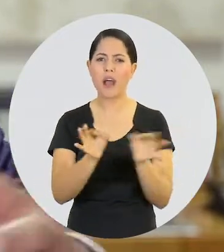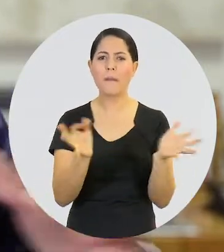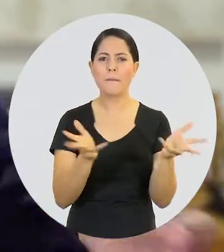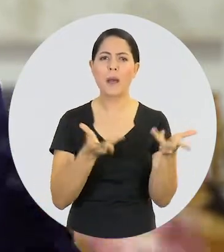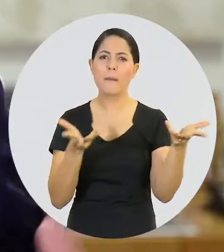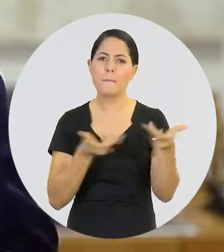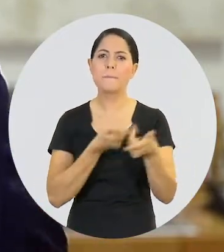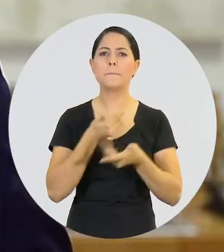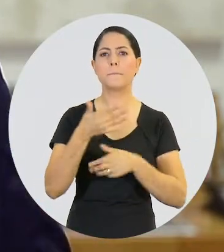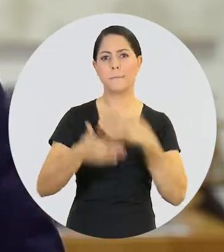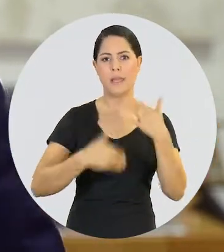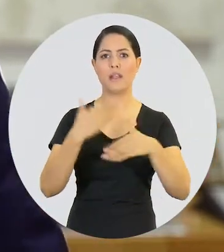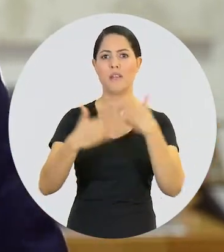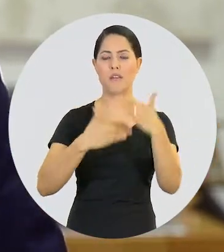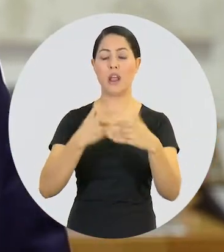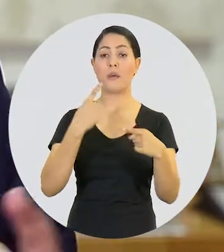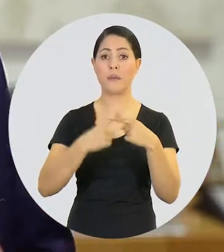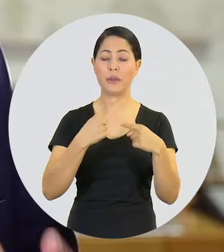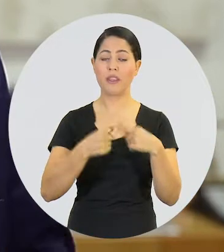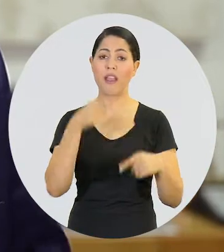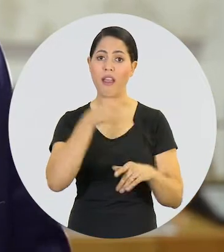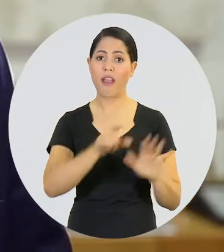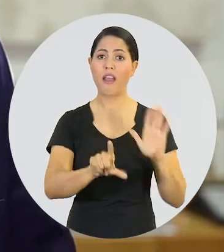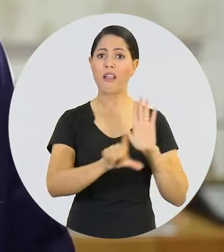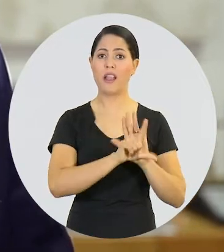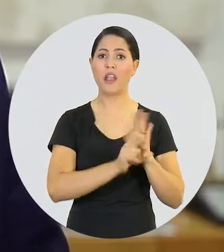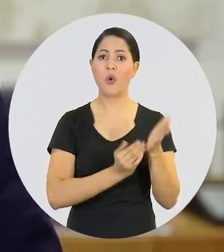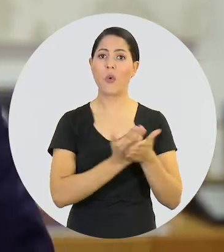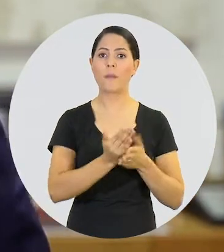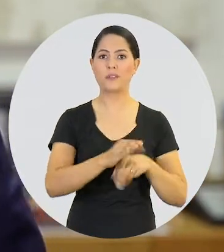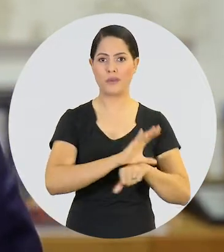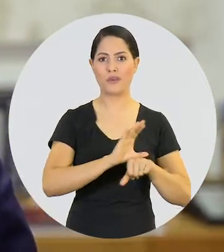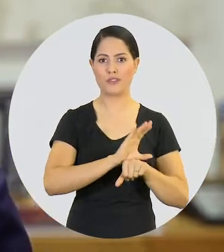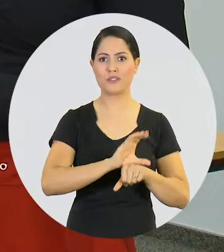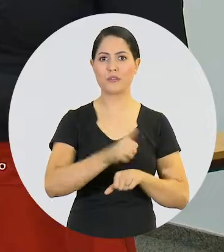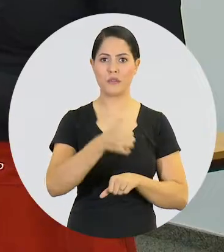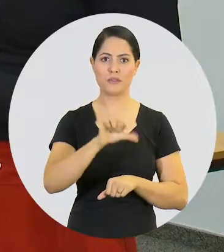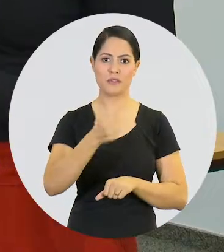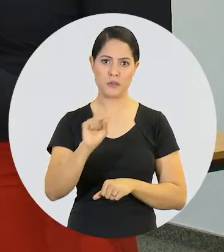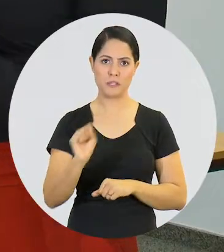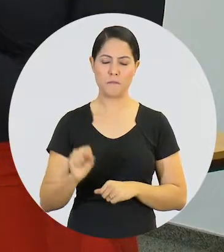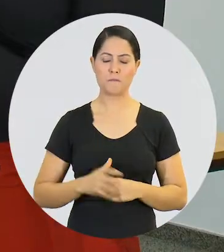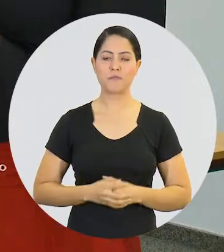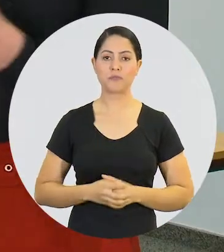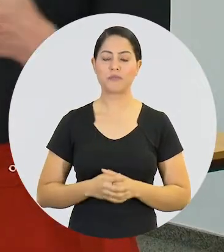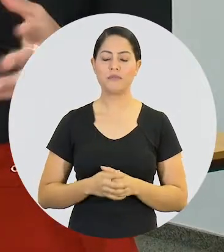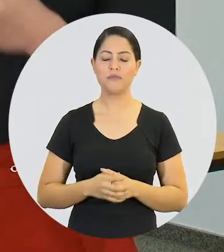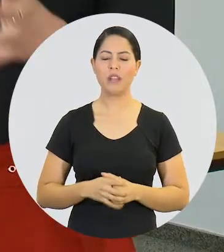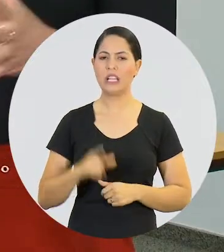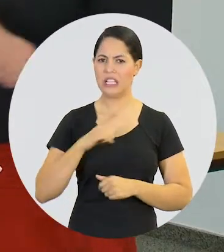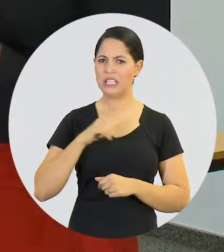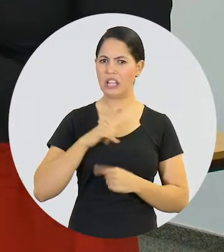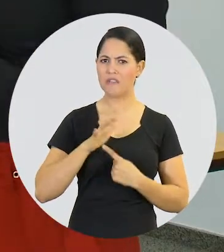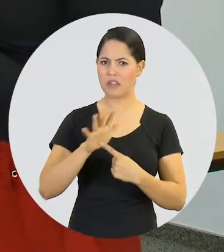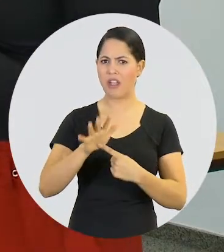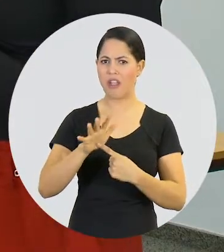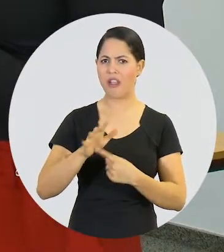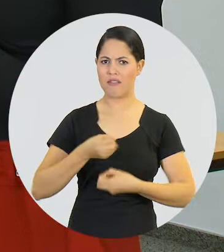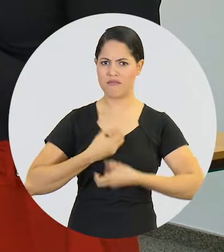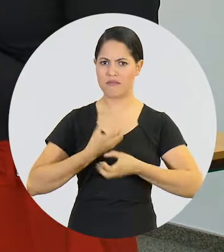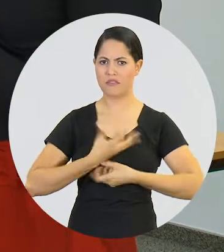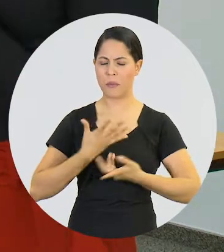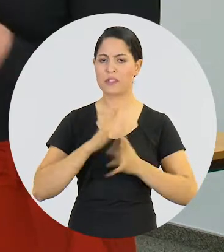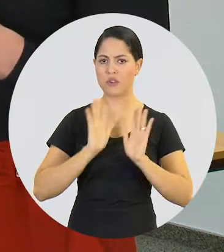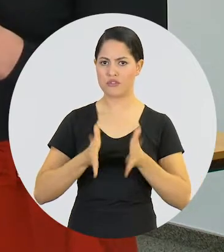esse instrumental que nasceu principalmente a partir da Constituição de 88. E trouxe aí alguns índices que eu compartilhei